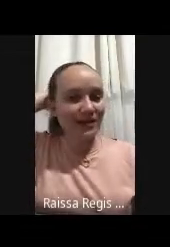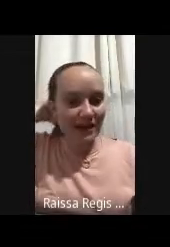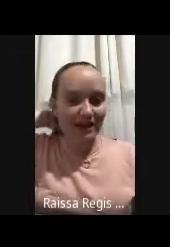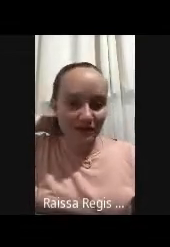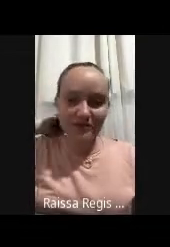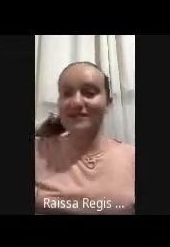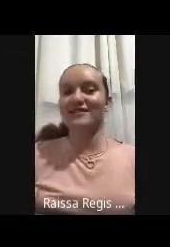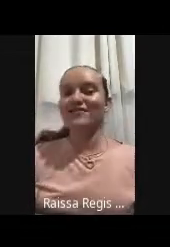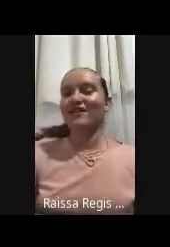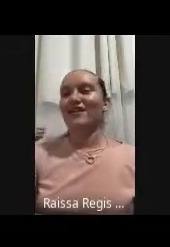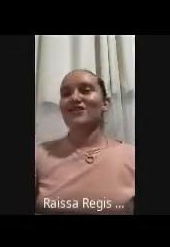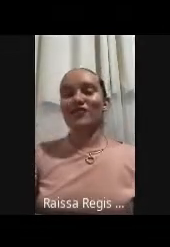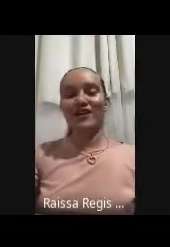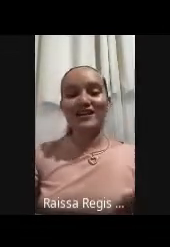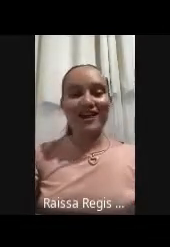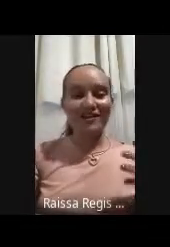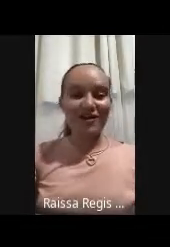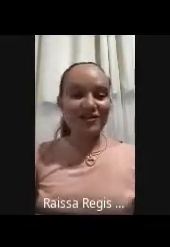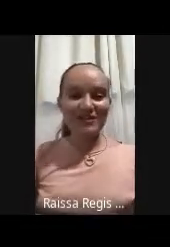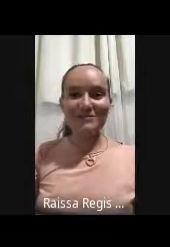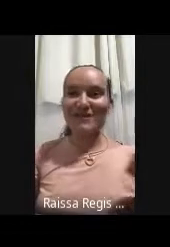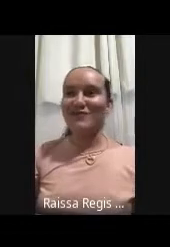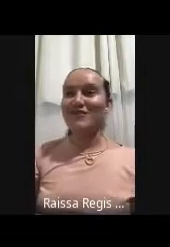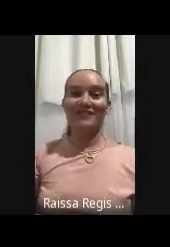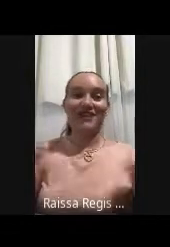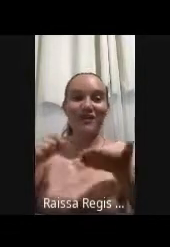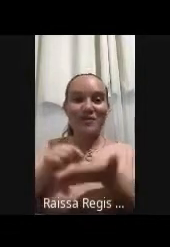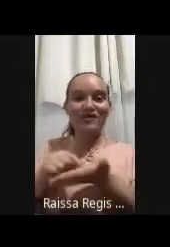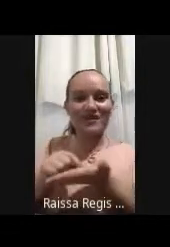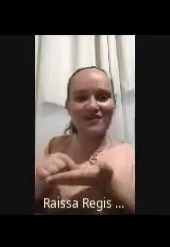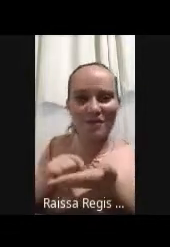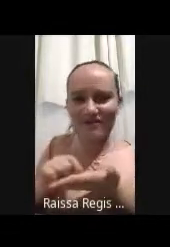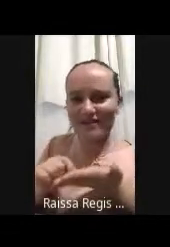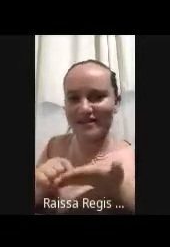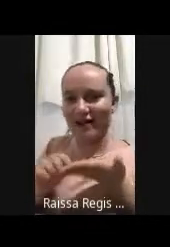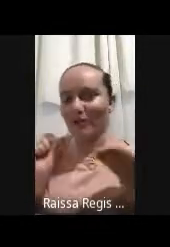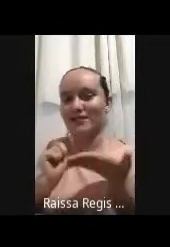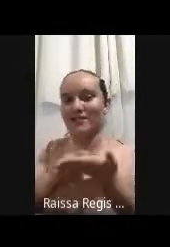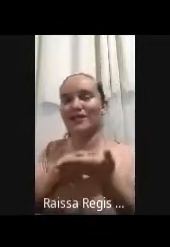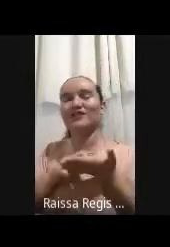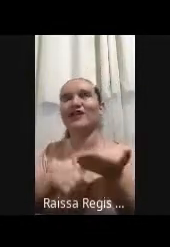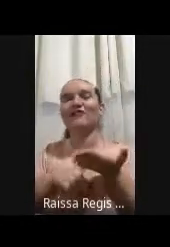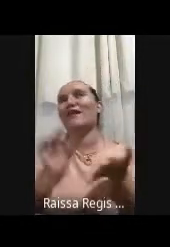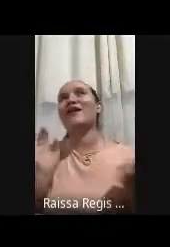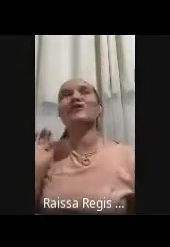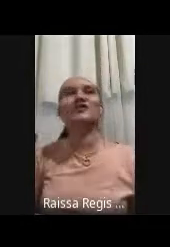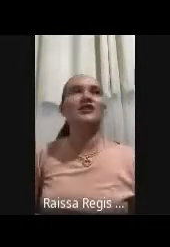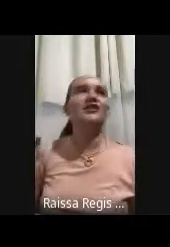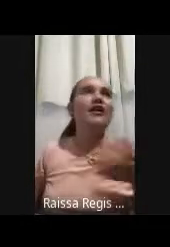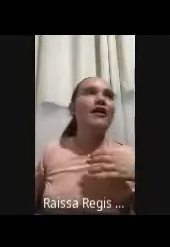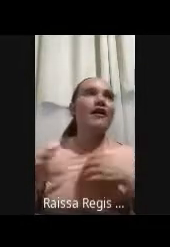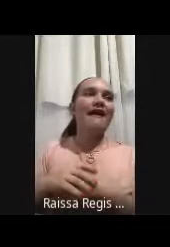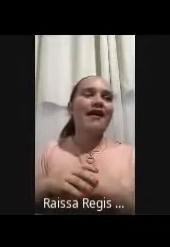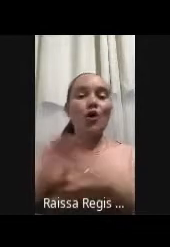Libras ali, eu tenho certeza que você fica ali na hora da aula de Libras meio apavorado, né? Como é que eu vou escrever? Como é que faz esse sinal? Por exemplo, a gente teve uma aula